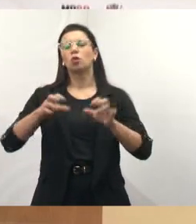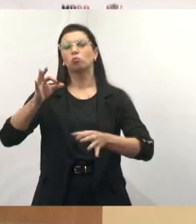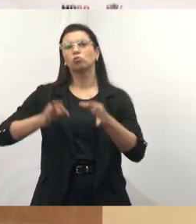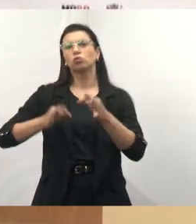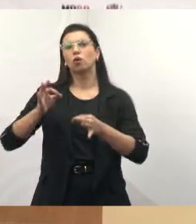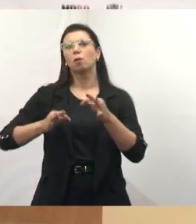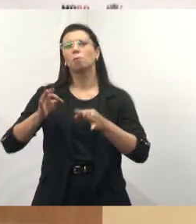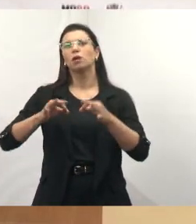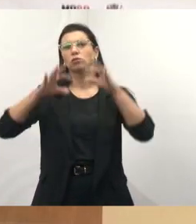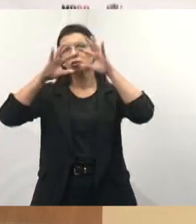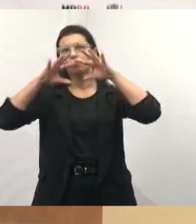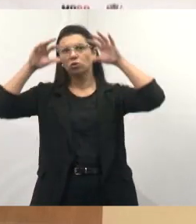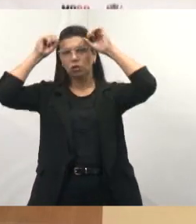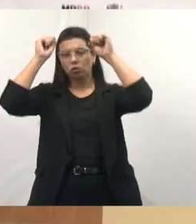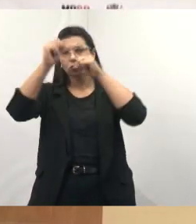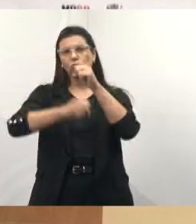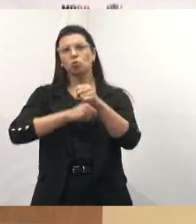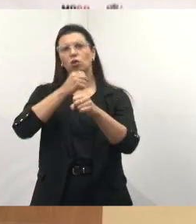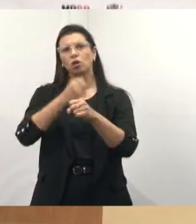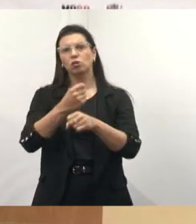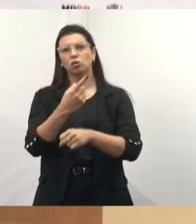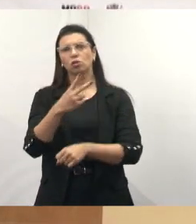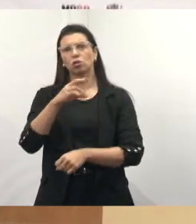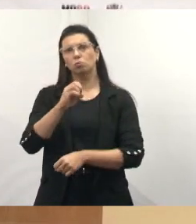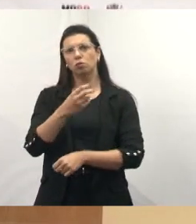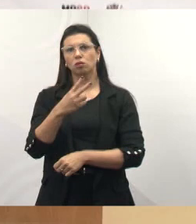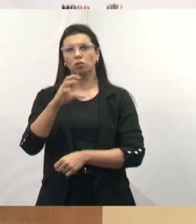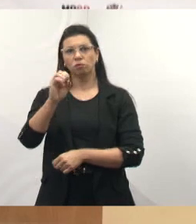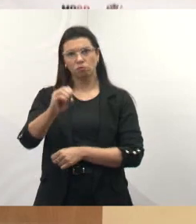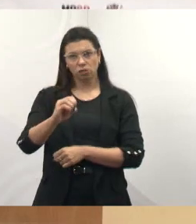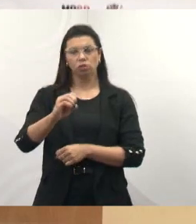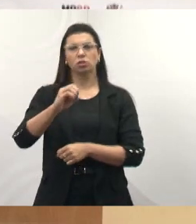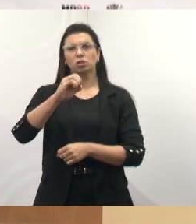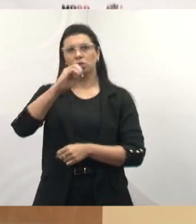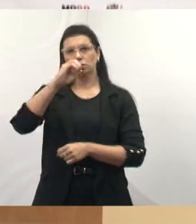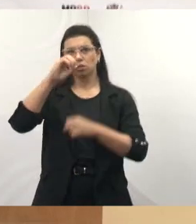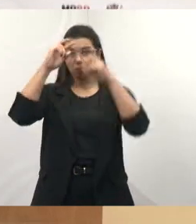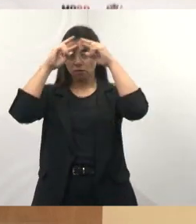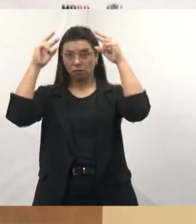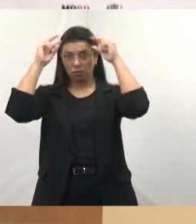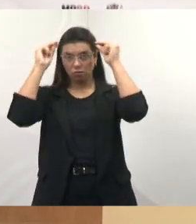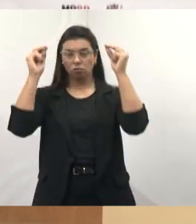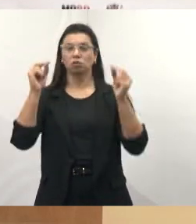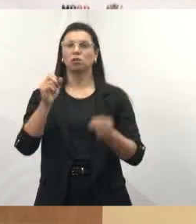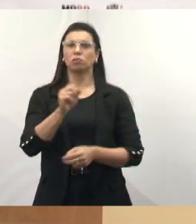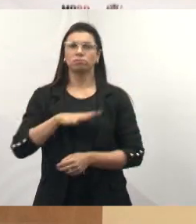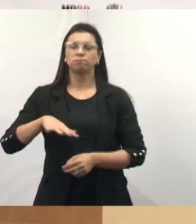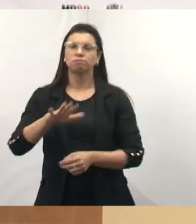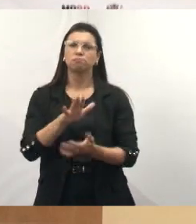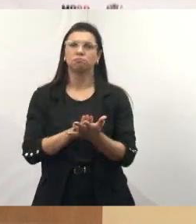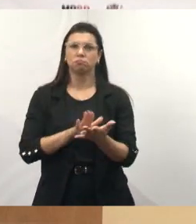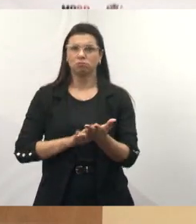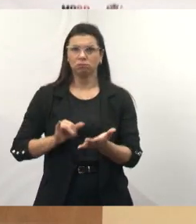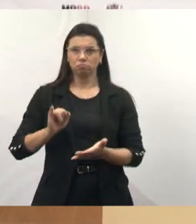do exercício de 2020 da Prefeitura Municipal de Jacareí, ao qual nós estamos aqui com